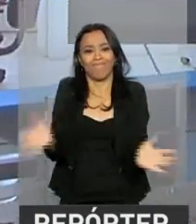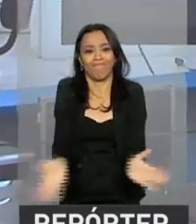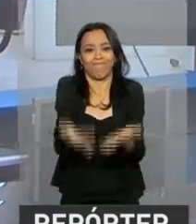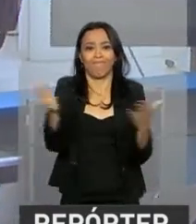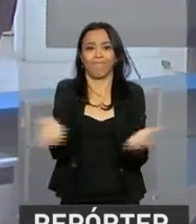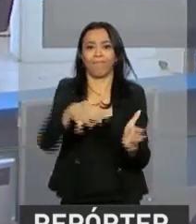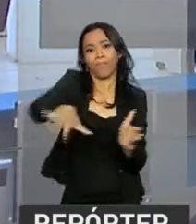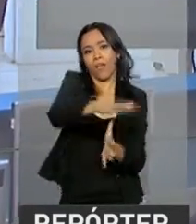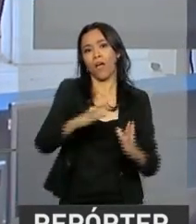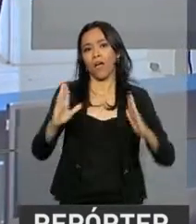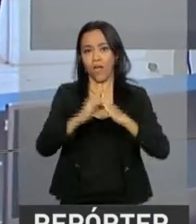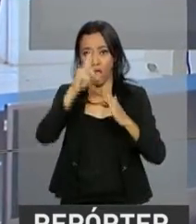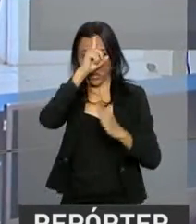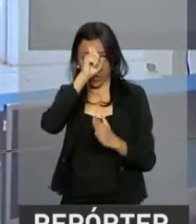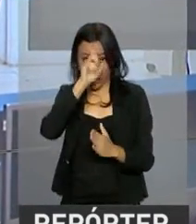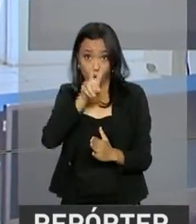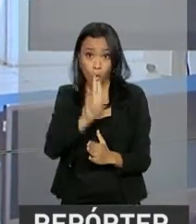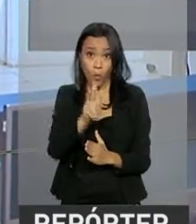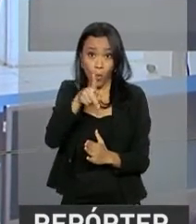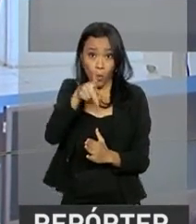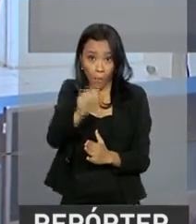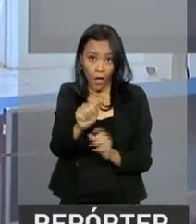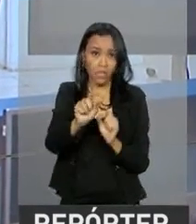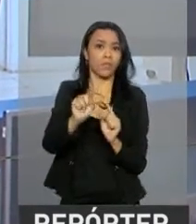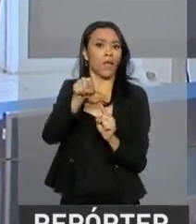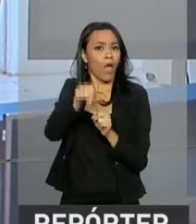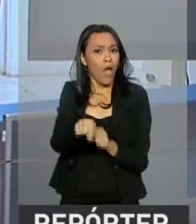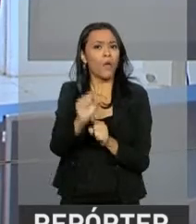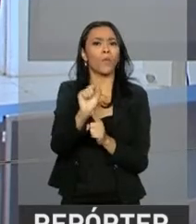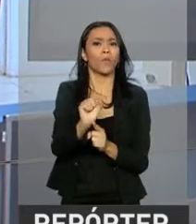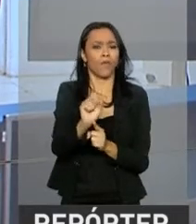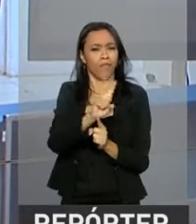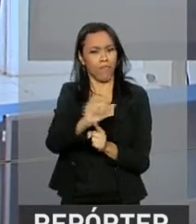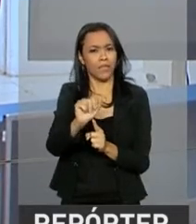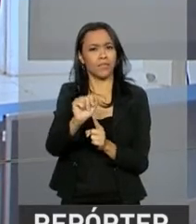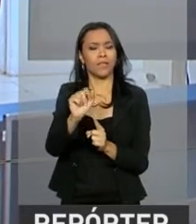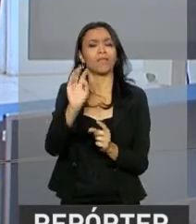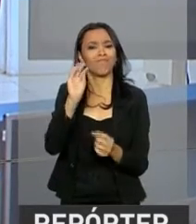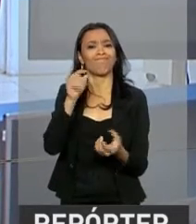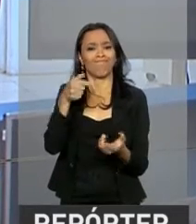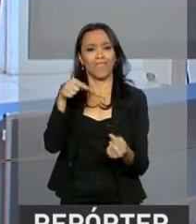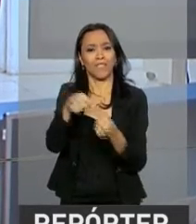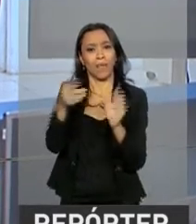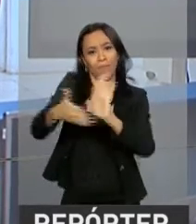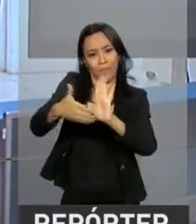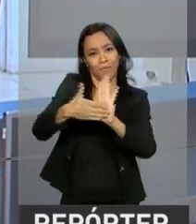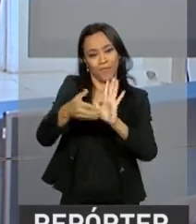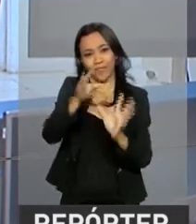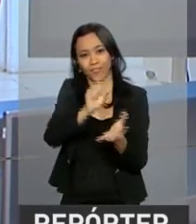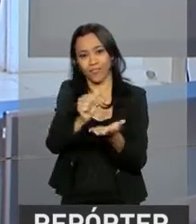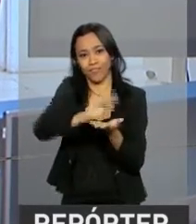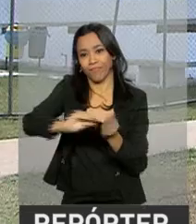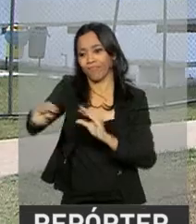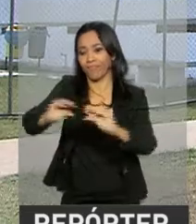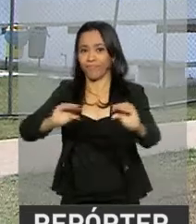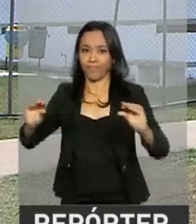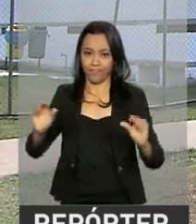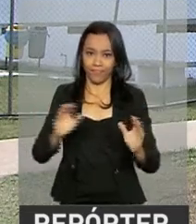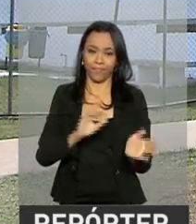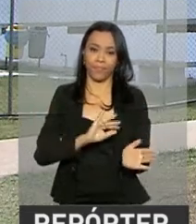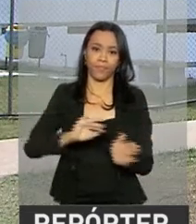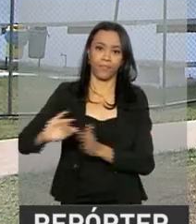no setor Azul paz que são as unidades de pronto-atendimento estão incluídas nesse remanejamento